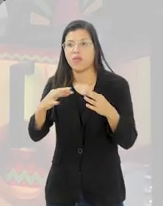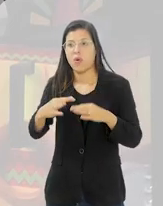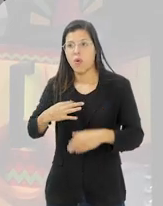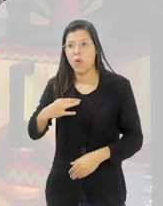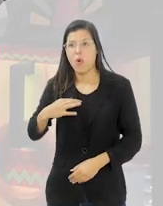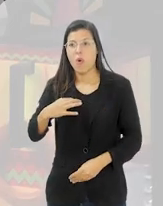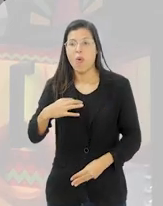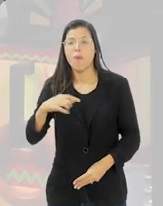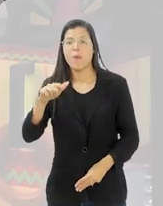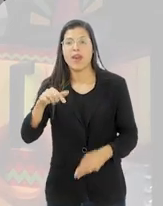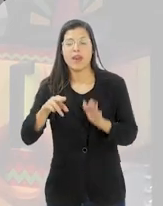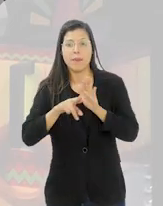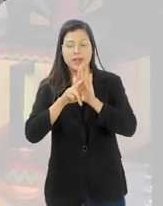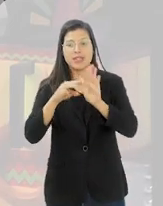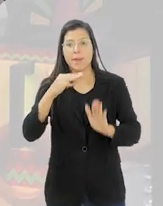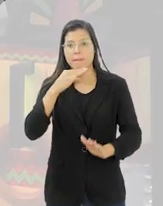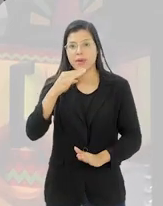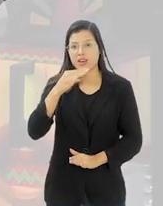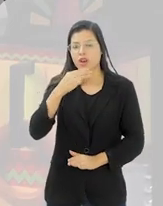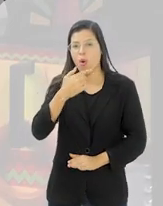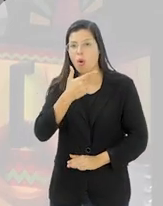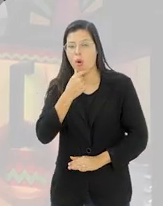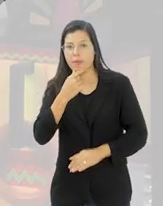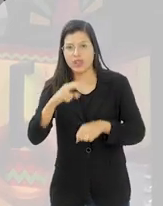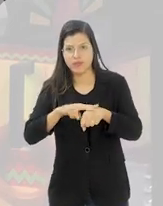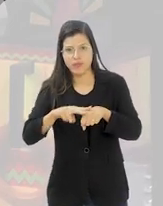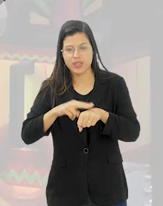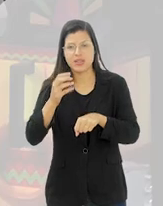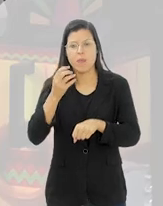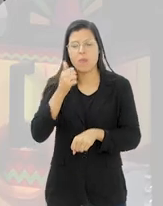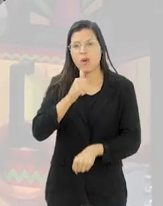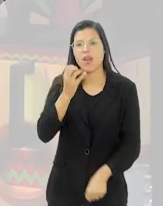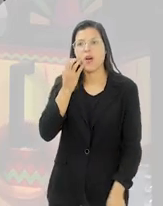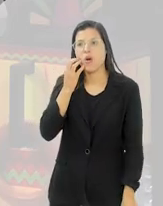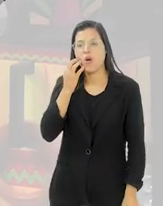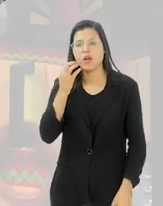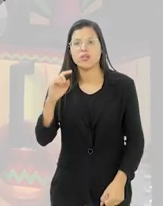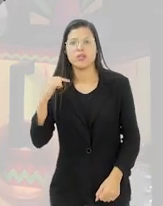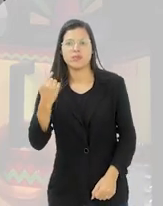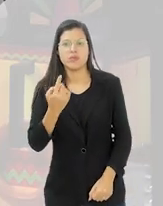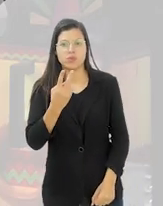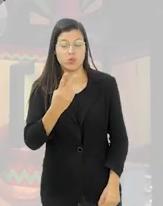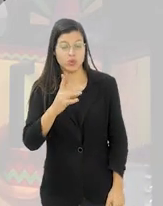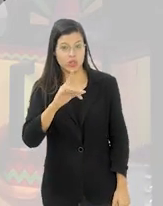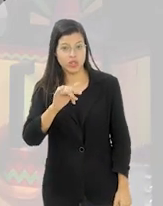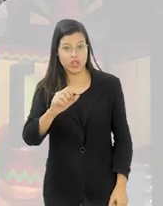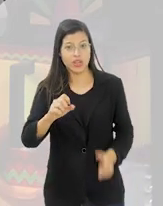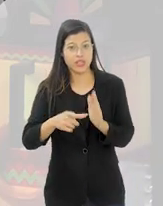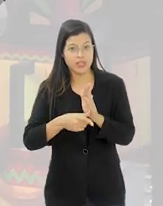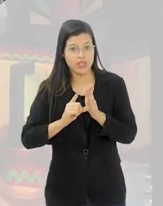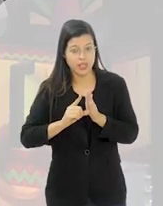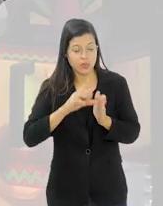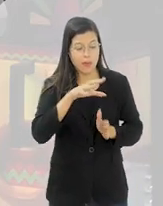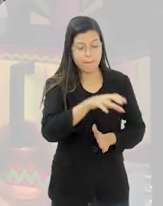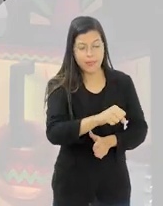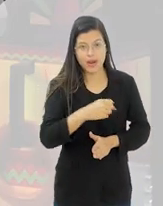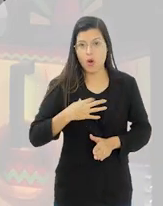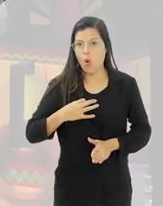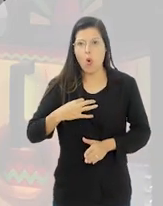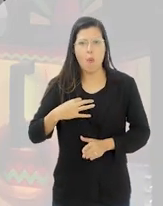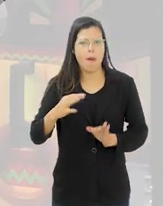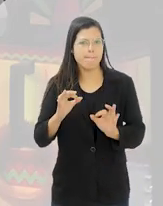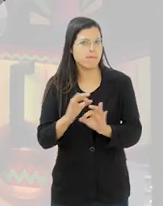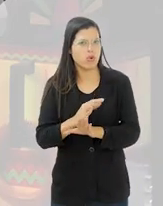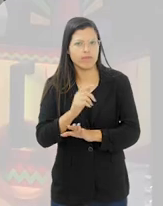Mangueira. Os homens eram de verdes, as mulheres de rosa. Nós chegamos lá para pegar a roupa 2 dias antes do desfile, não estava pronta,